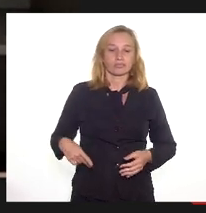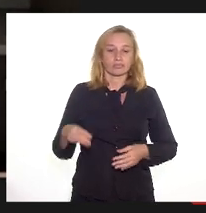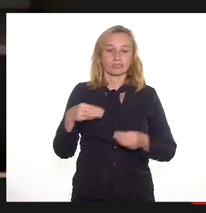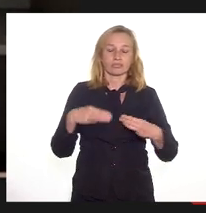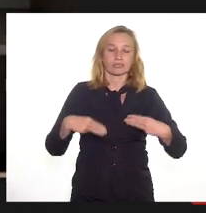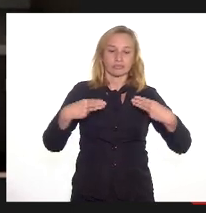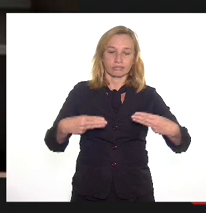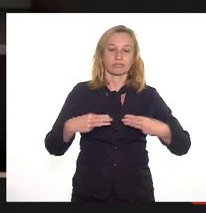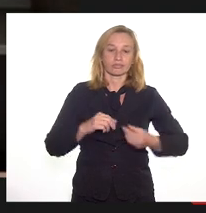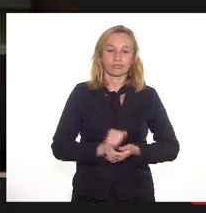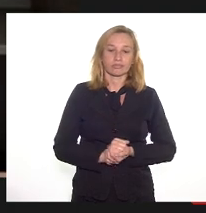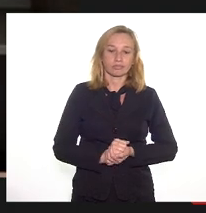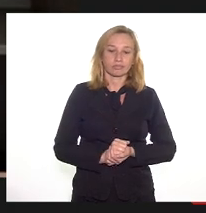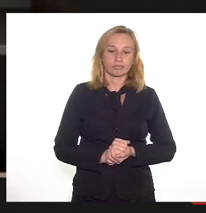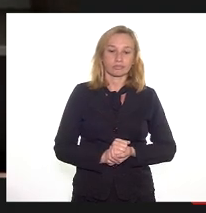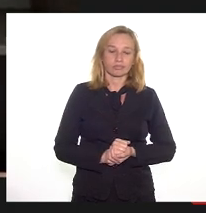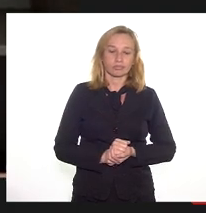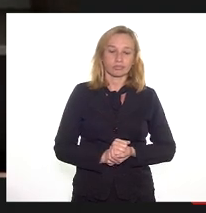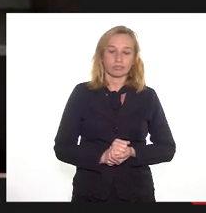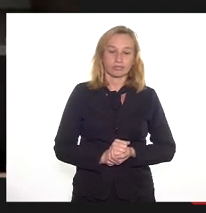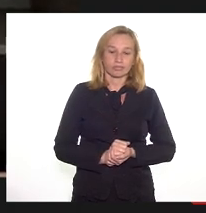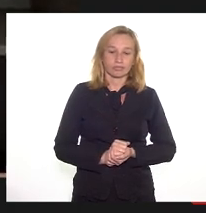ministro